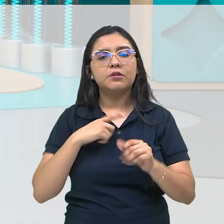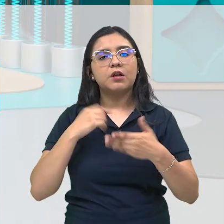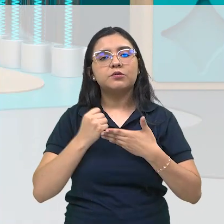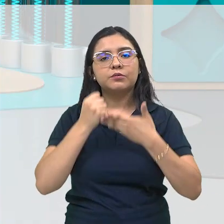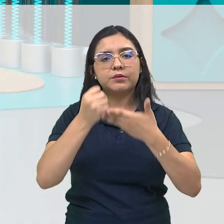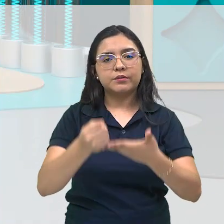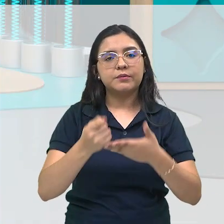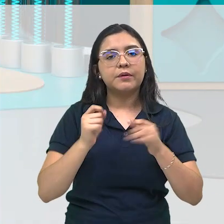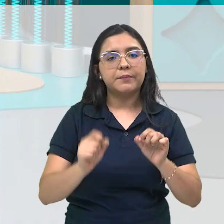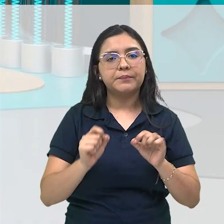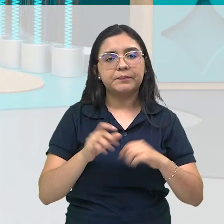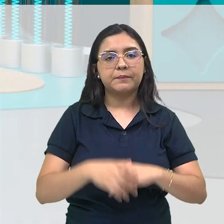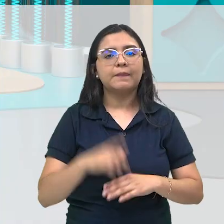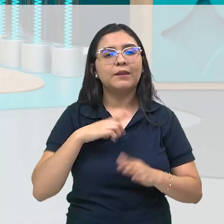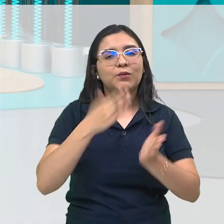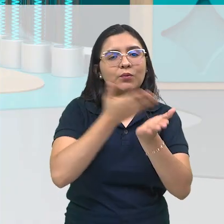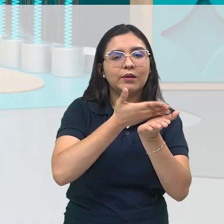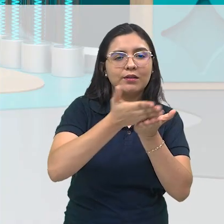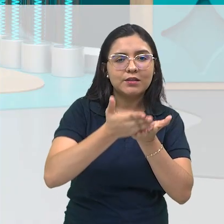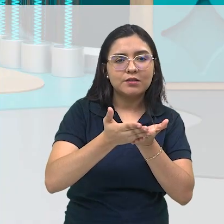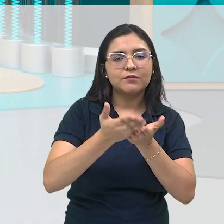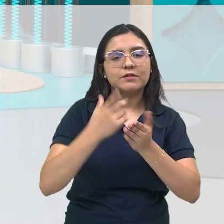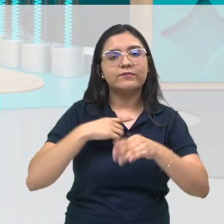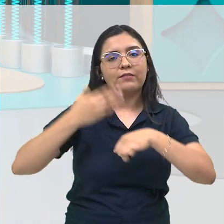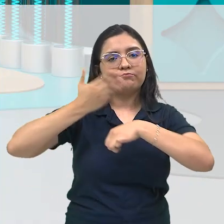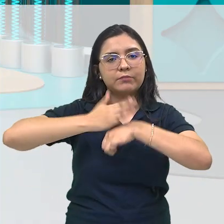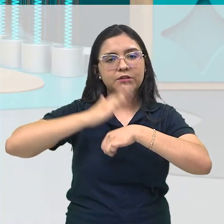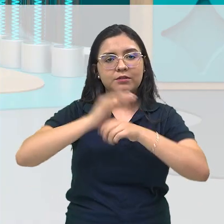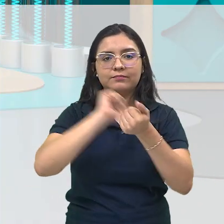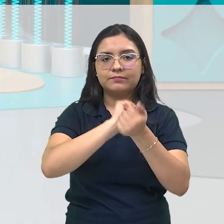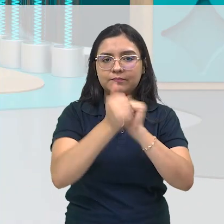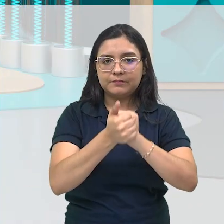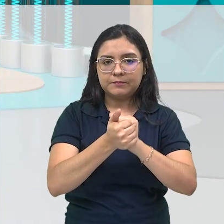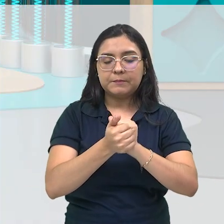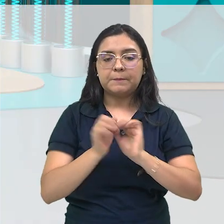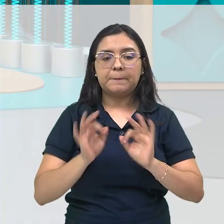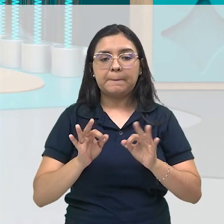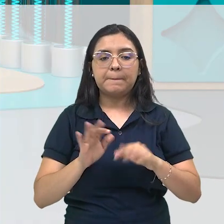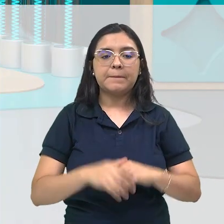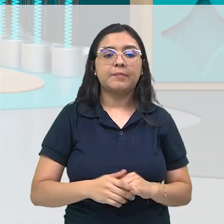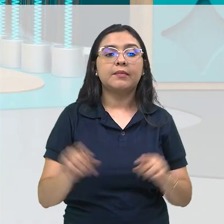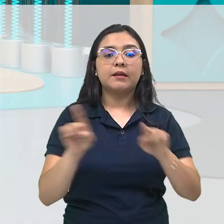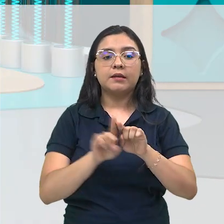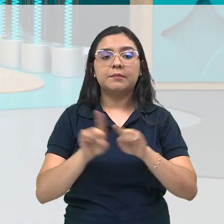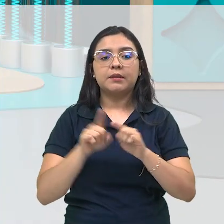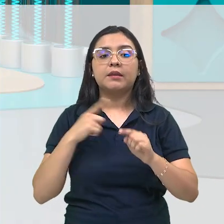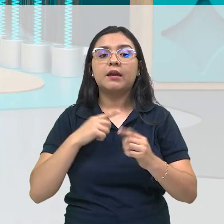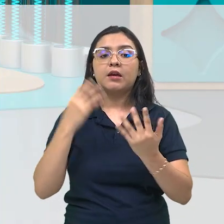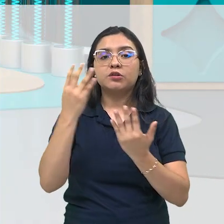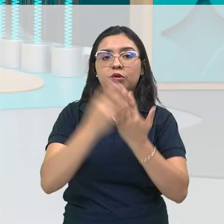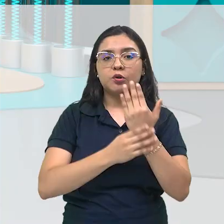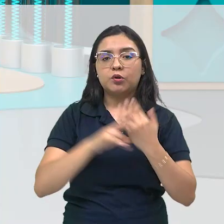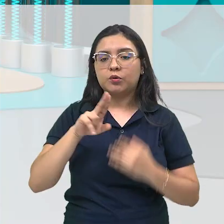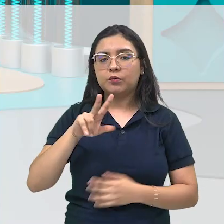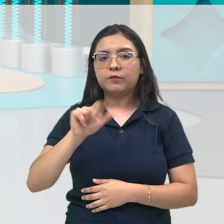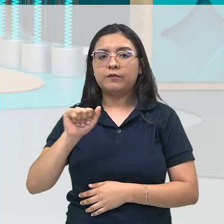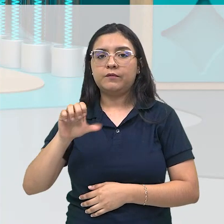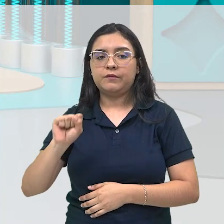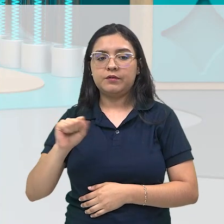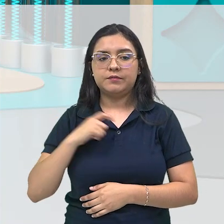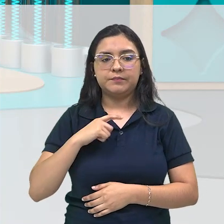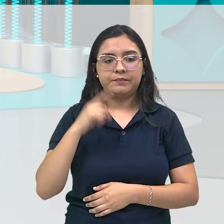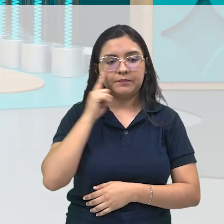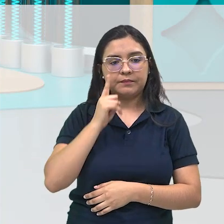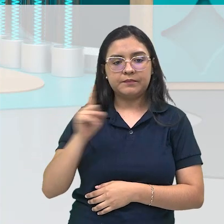auxiliar aí no começo, na iniciação ao jogo. Nós temos as luvas, né, aquele